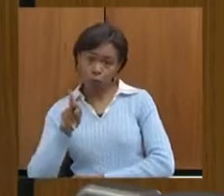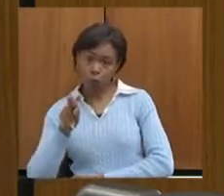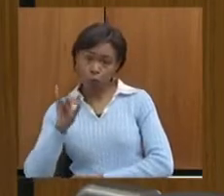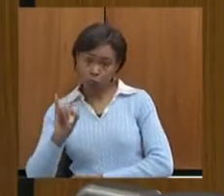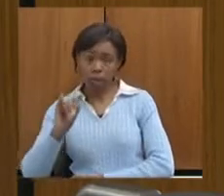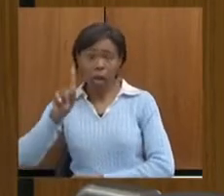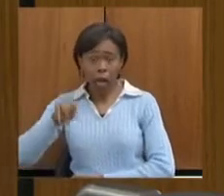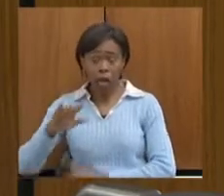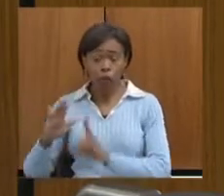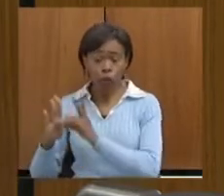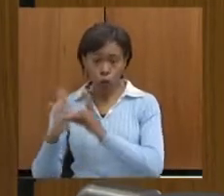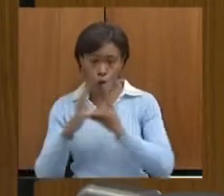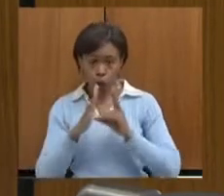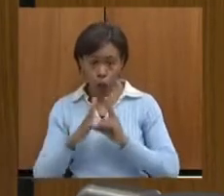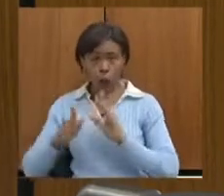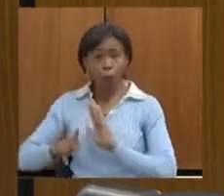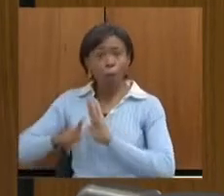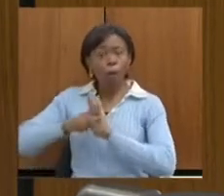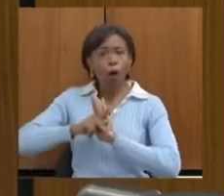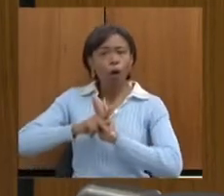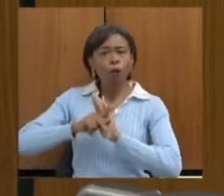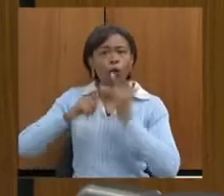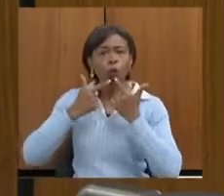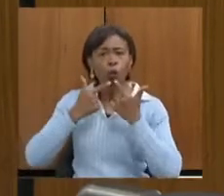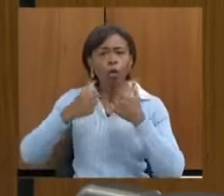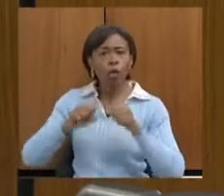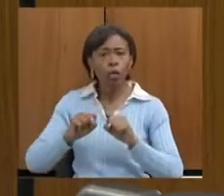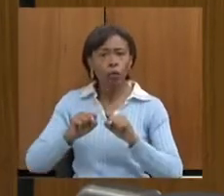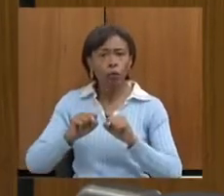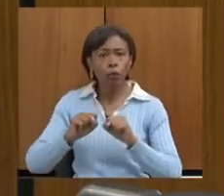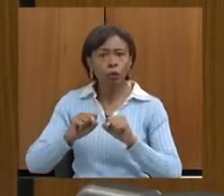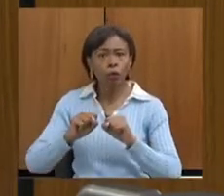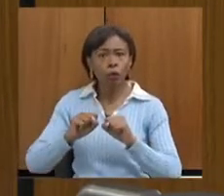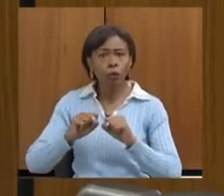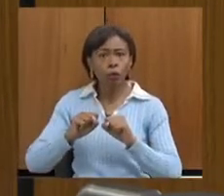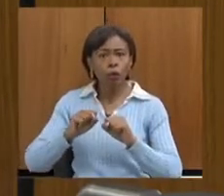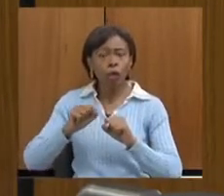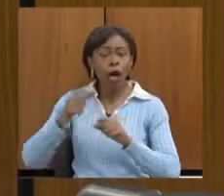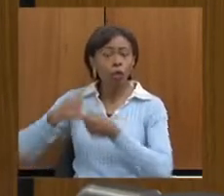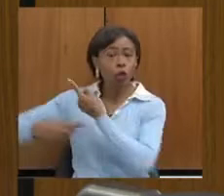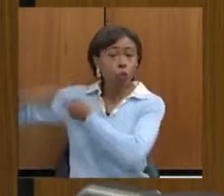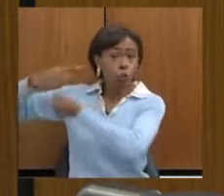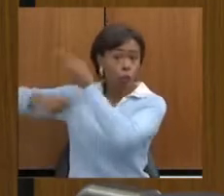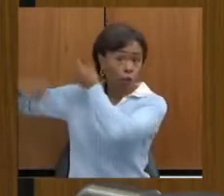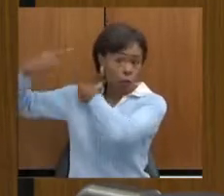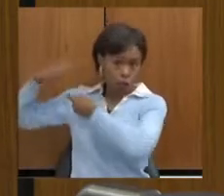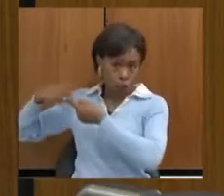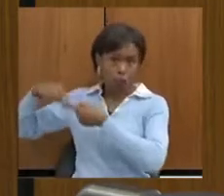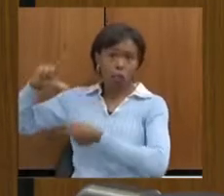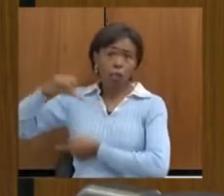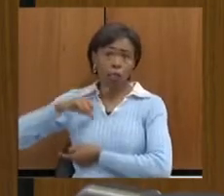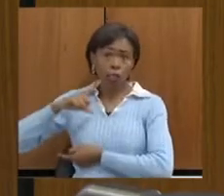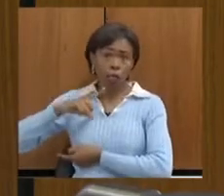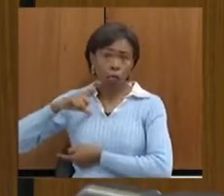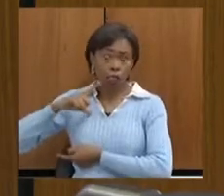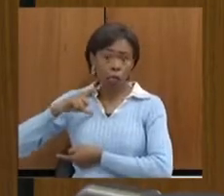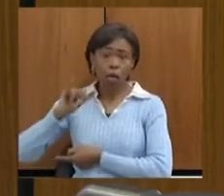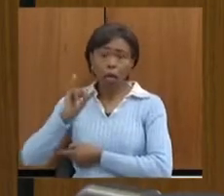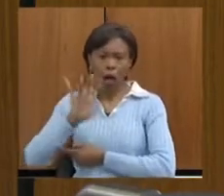pertencente ao tronco linguístico macro-jê né como território ancestral segundo o a cartografia